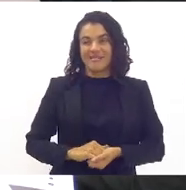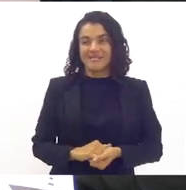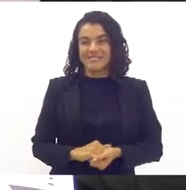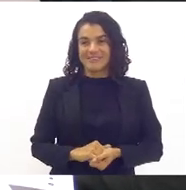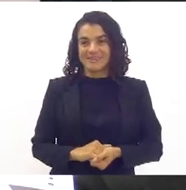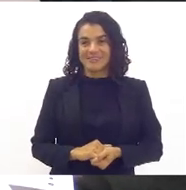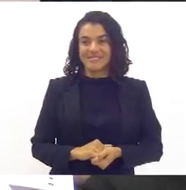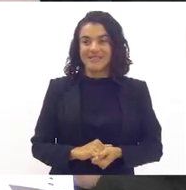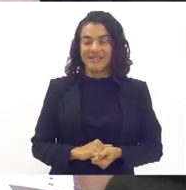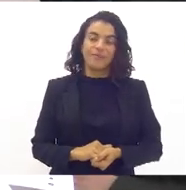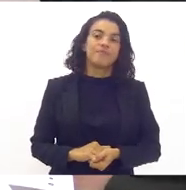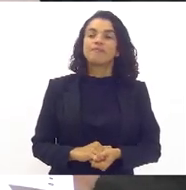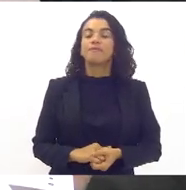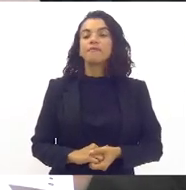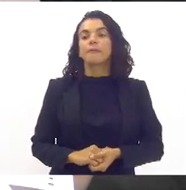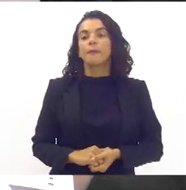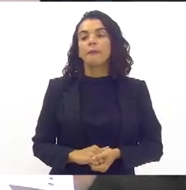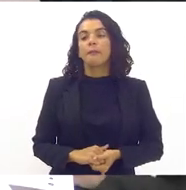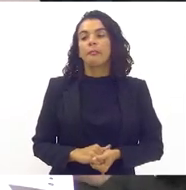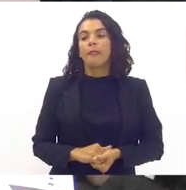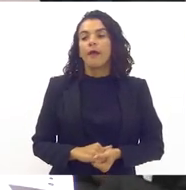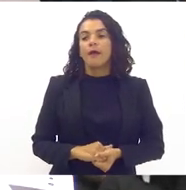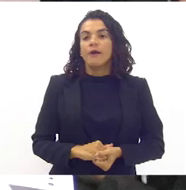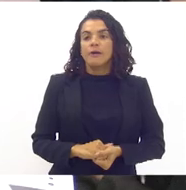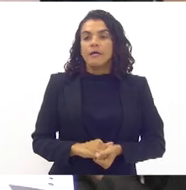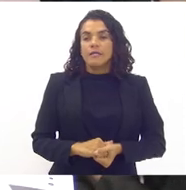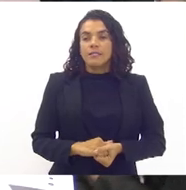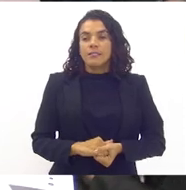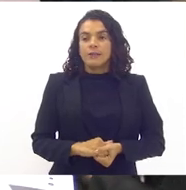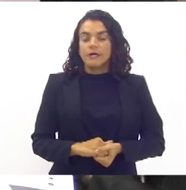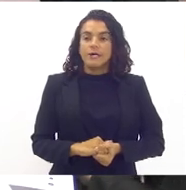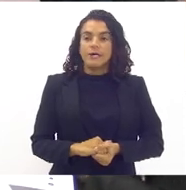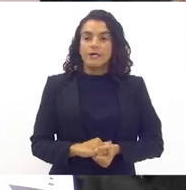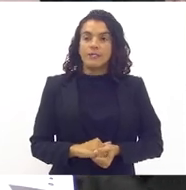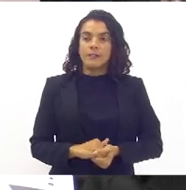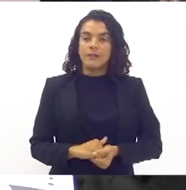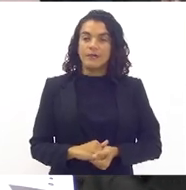Sem ir, o meu também. Pois não, sério, secretário.